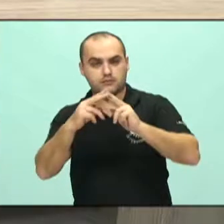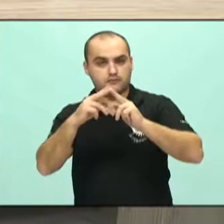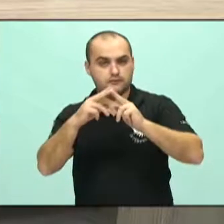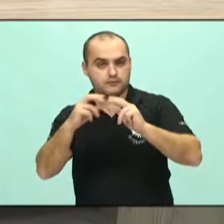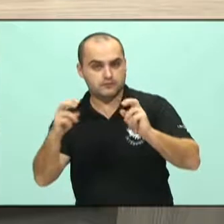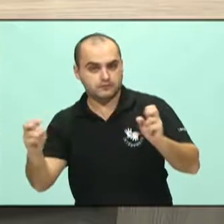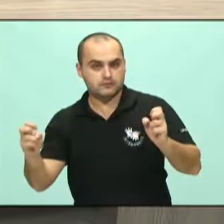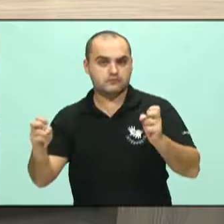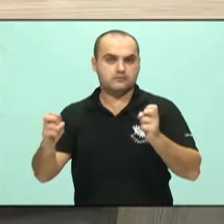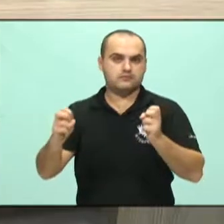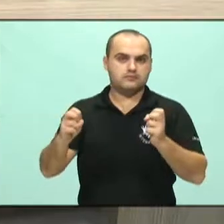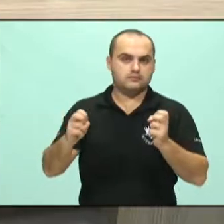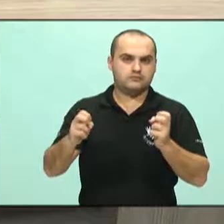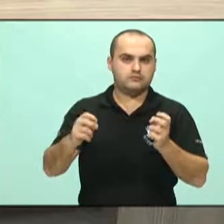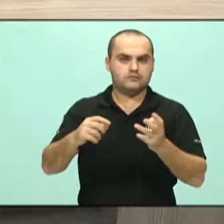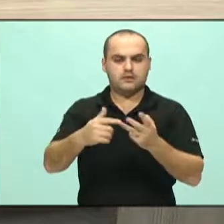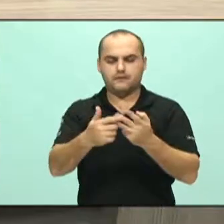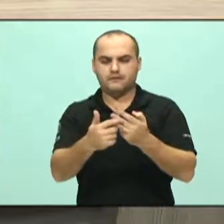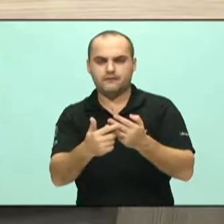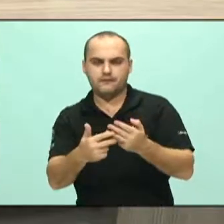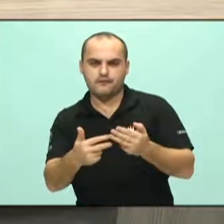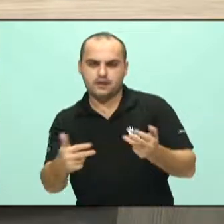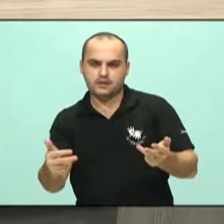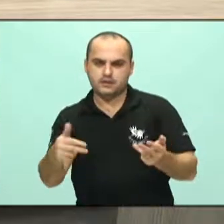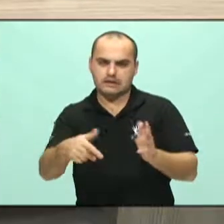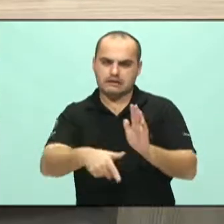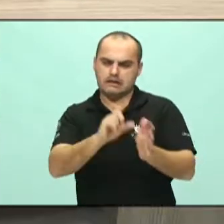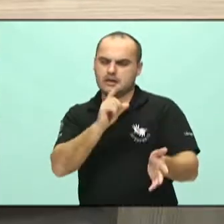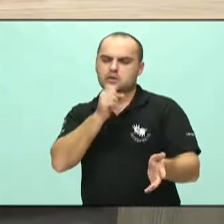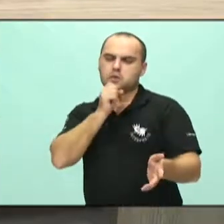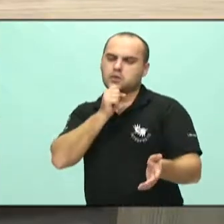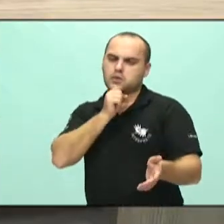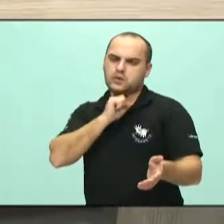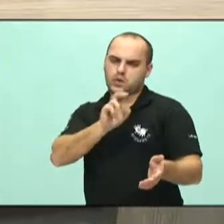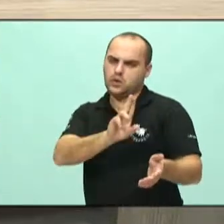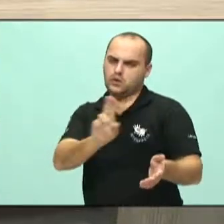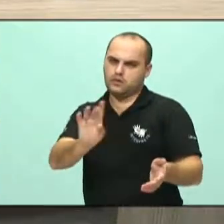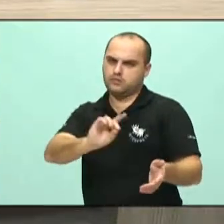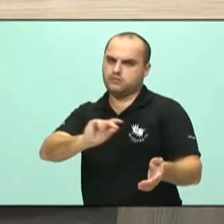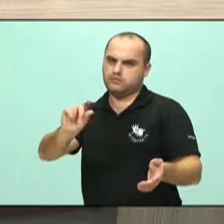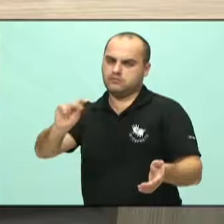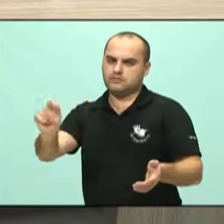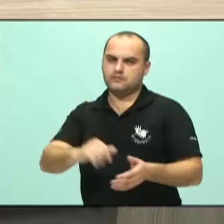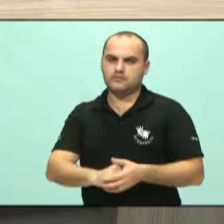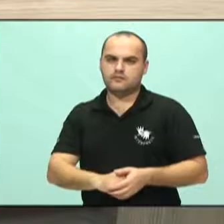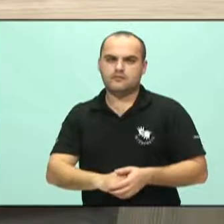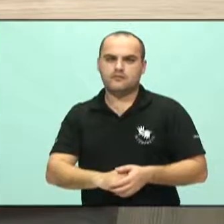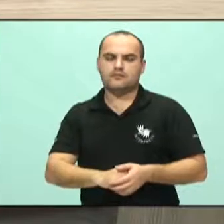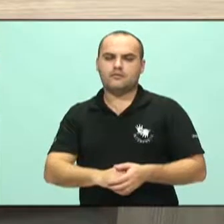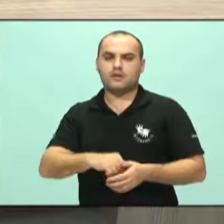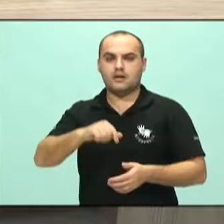Florianópolis, quer dizer, Nossa Senhora dos Desterros, como era o nome antigo, e depois Santo Antônio dos Anjos da Laguna,